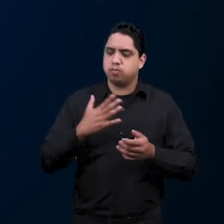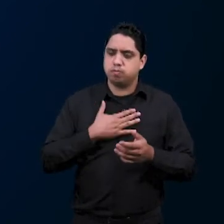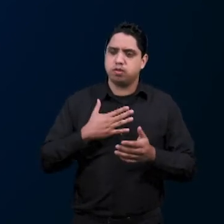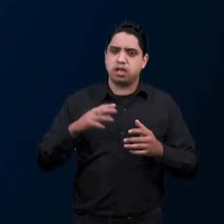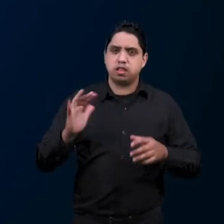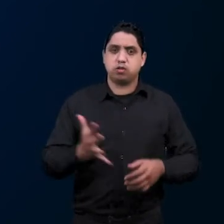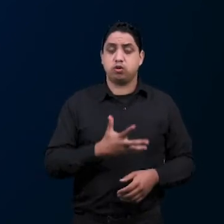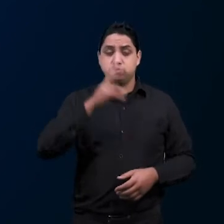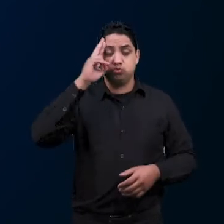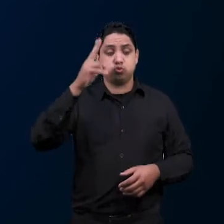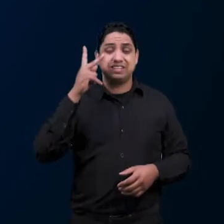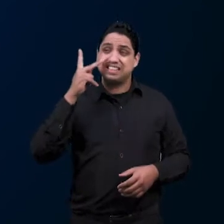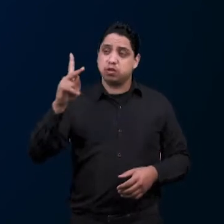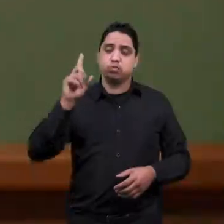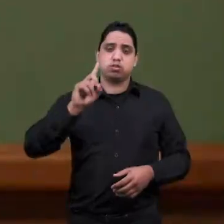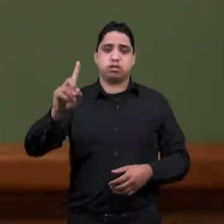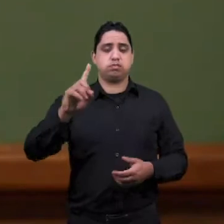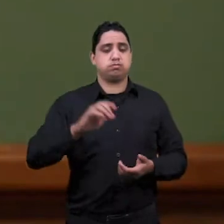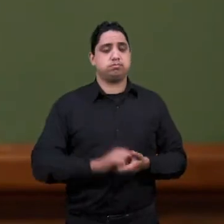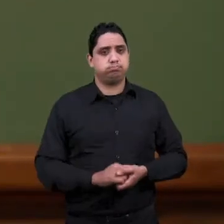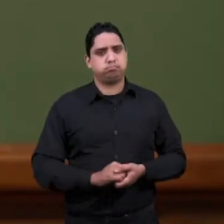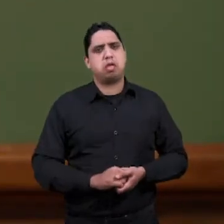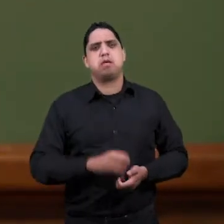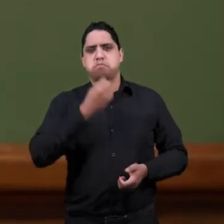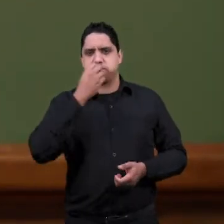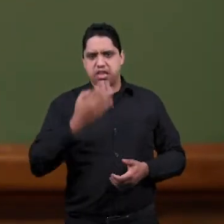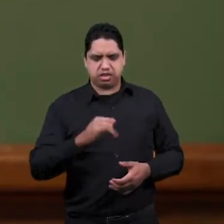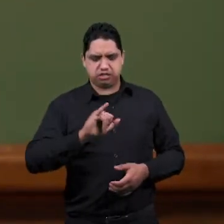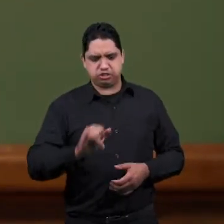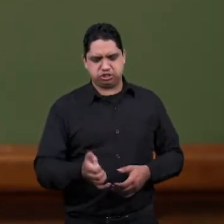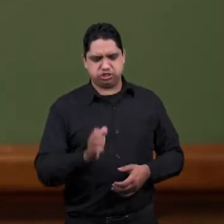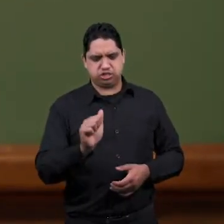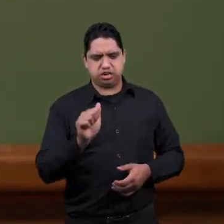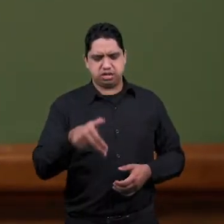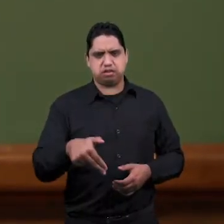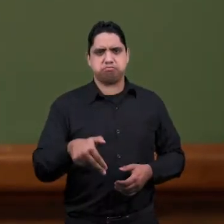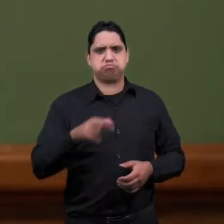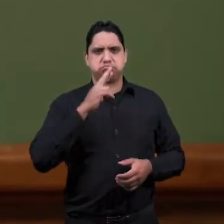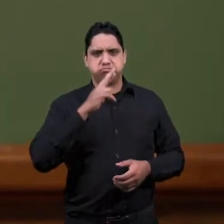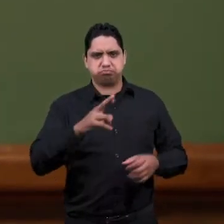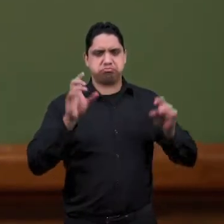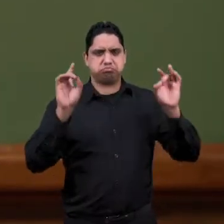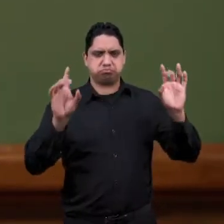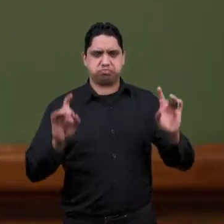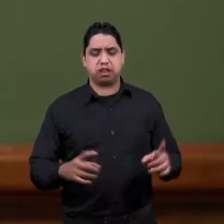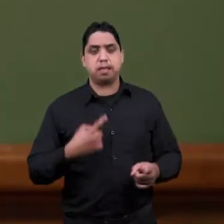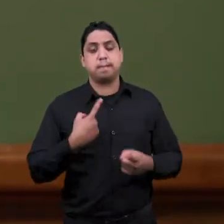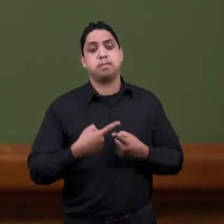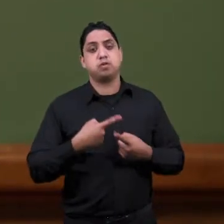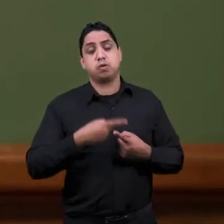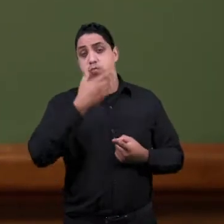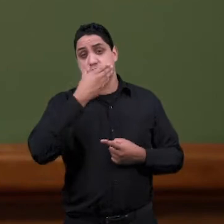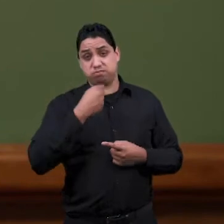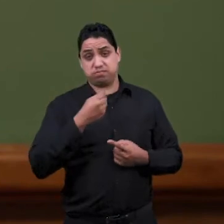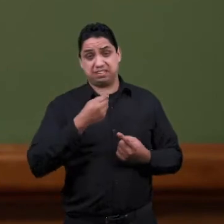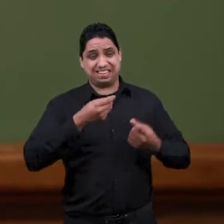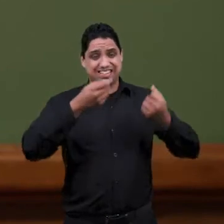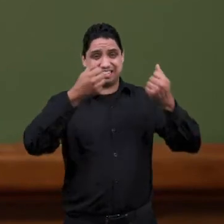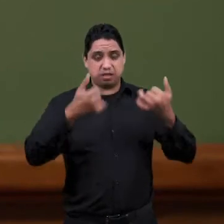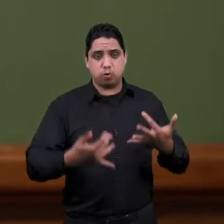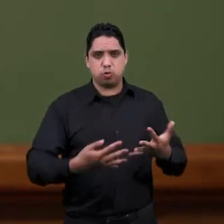adore ao Senhor teu Deus. Muito bem, Jean, a sua resposta foi muito especial, porque você